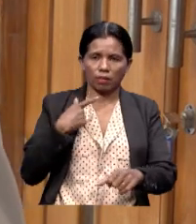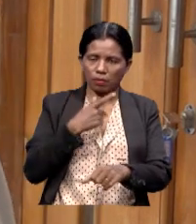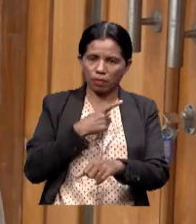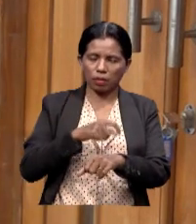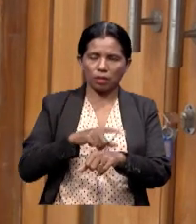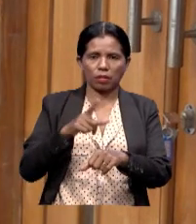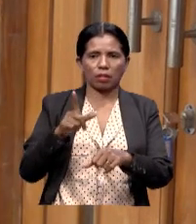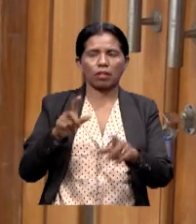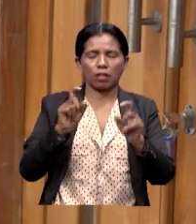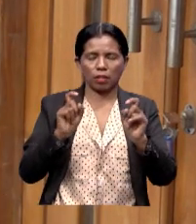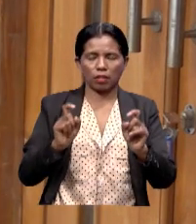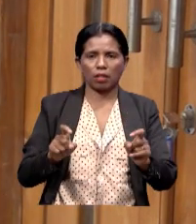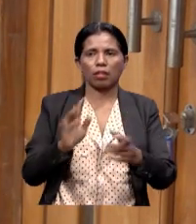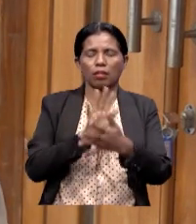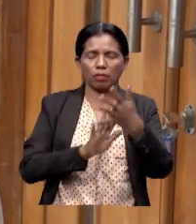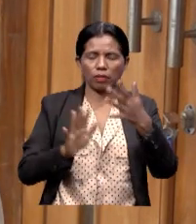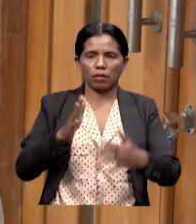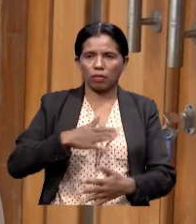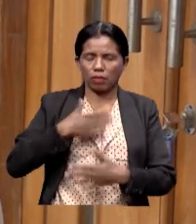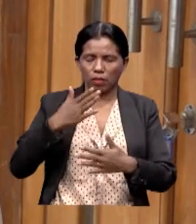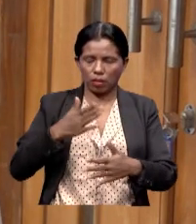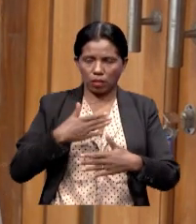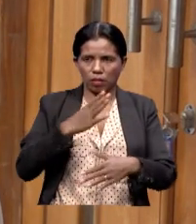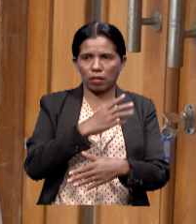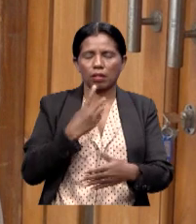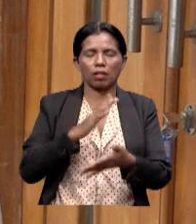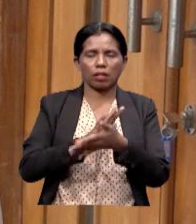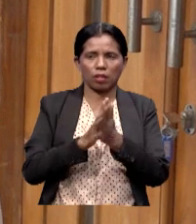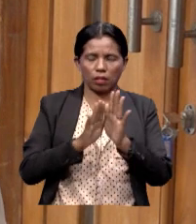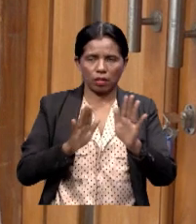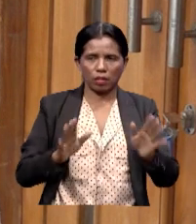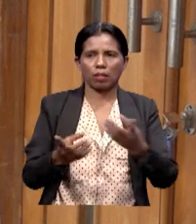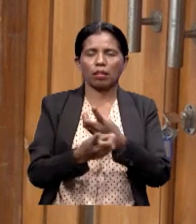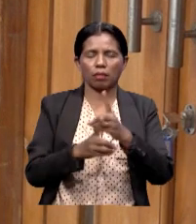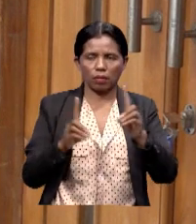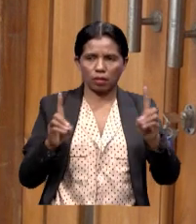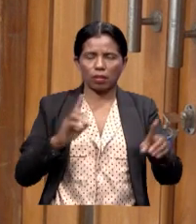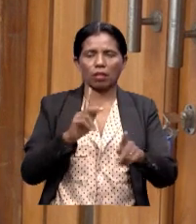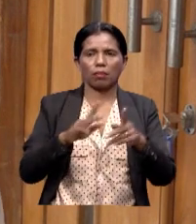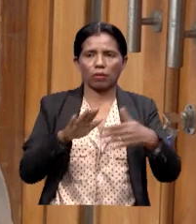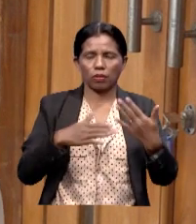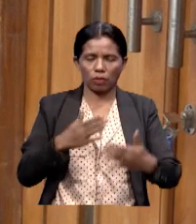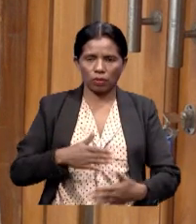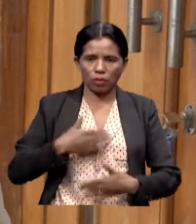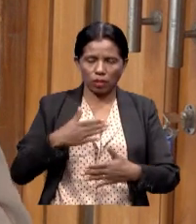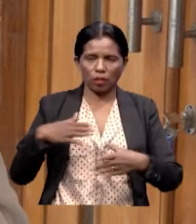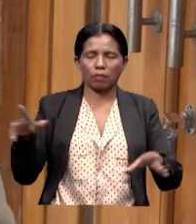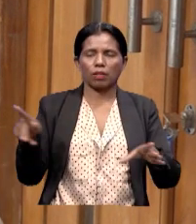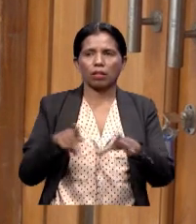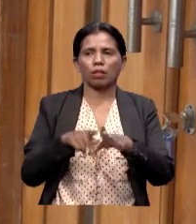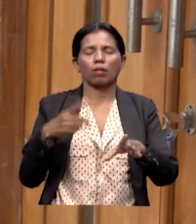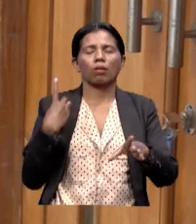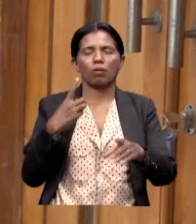sair do UNI, festa, solo, se tem um momento da dama e ninguém da democracia, é roto, contente a participa, ou a gira e